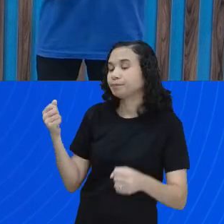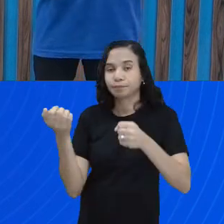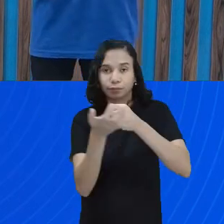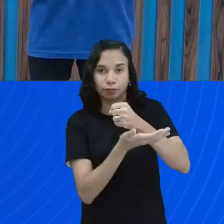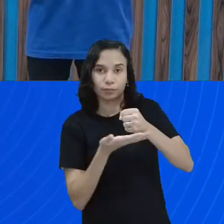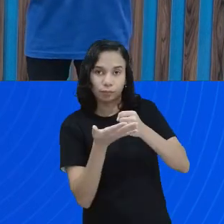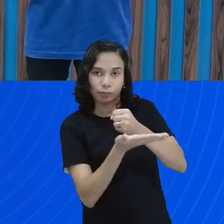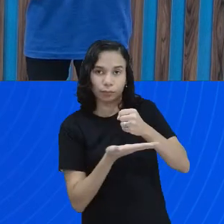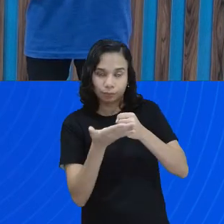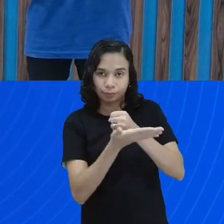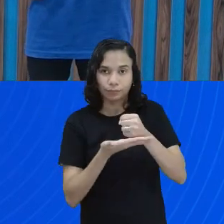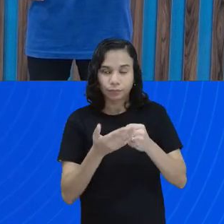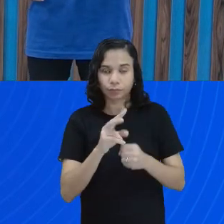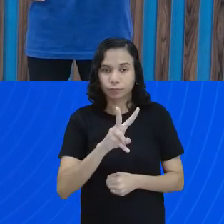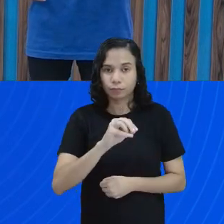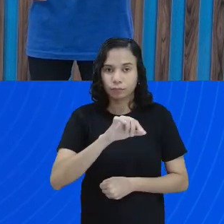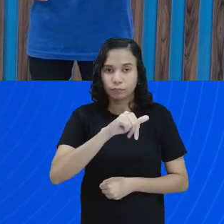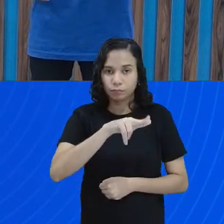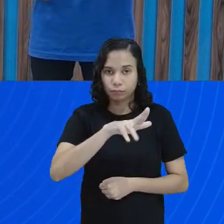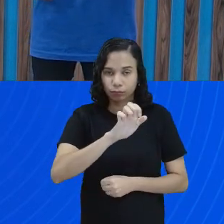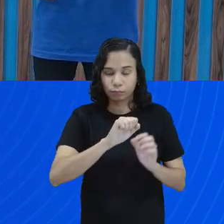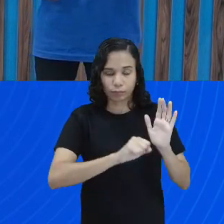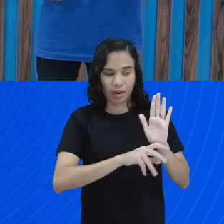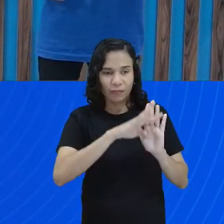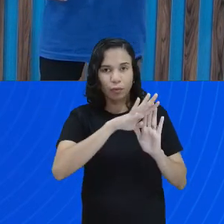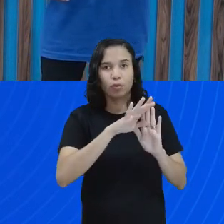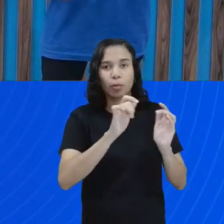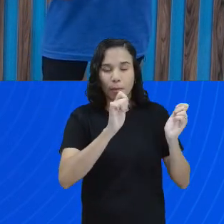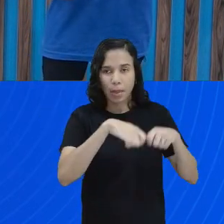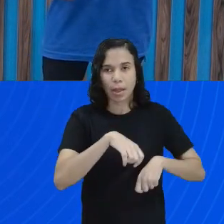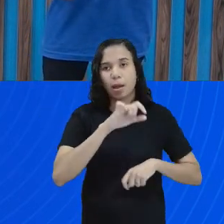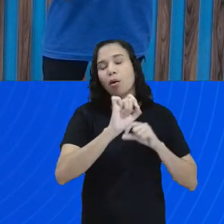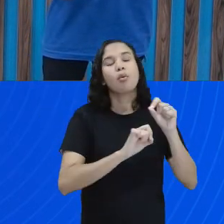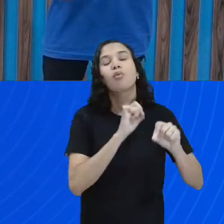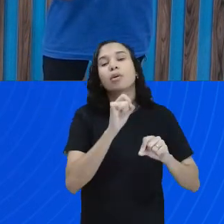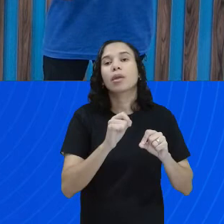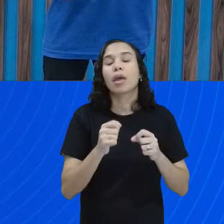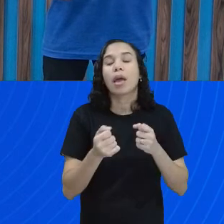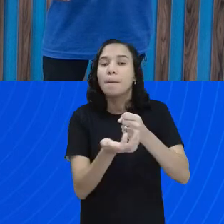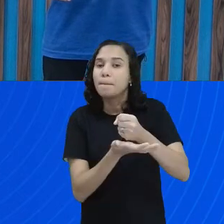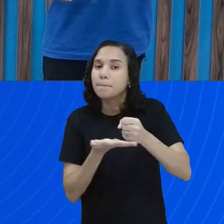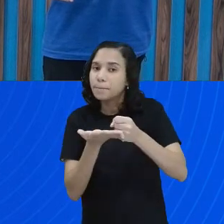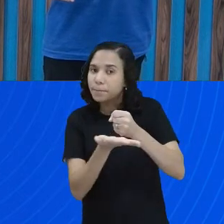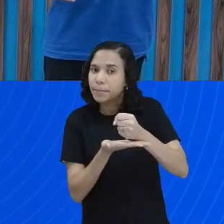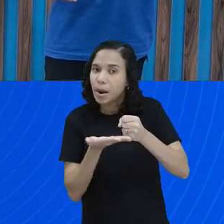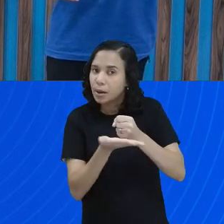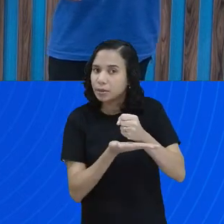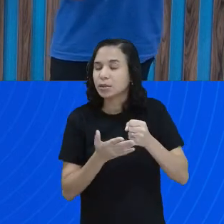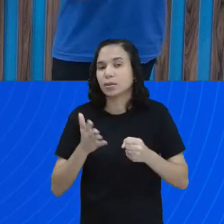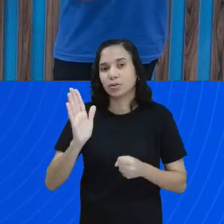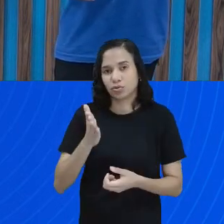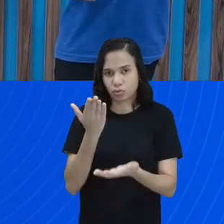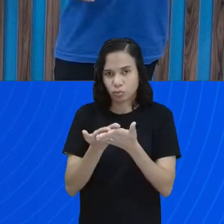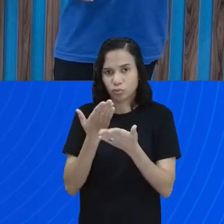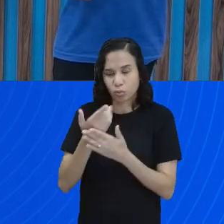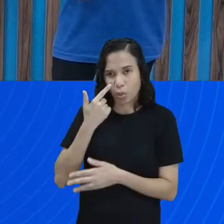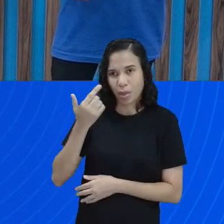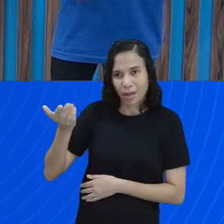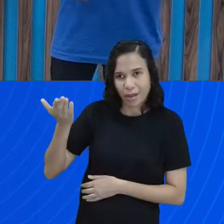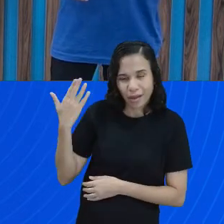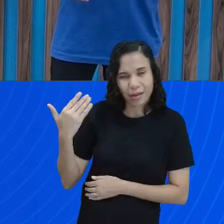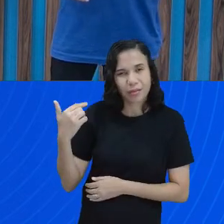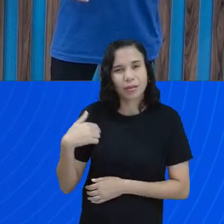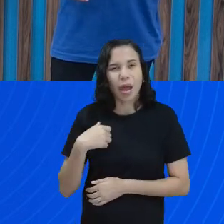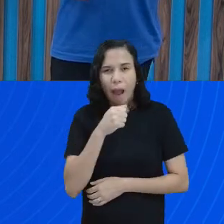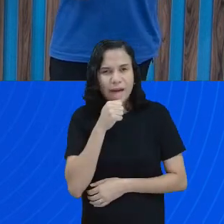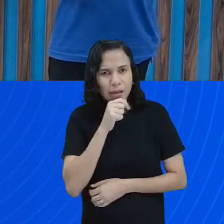a base, ou seja, a área da base. Lembrando que essa base é a área das figuras planas. A gente já viu essas aulas anteriores. Se você não